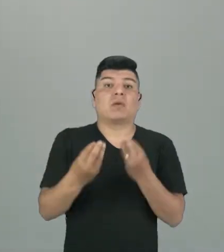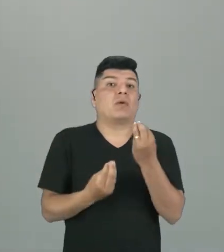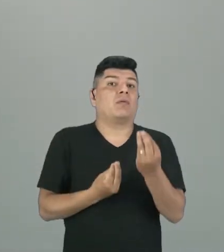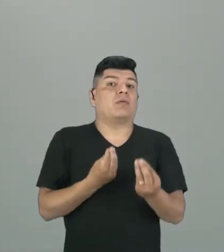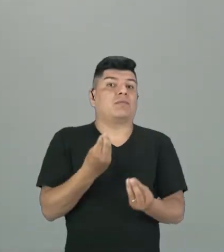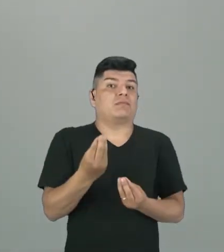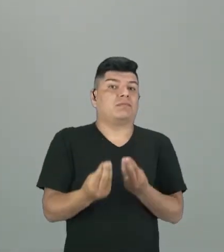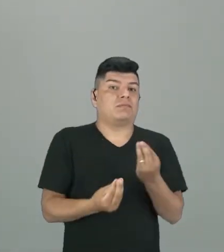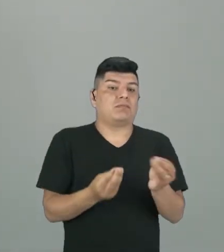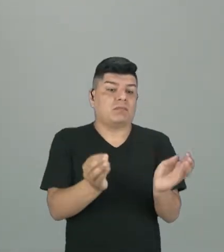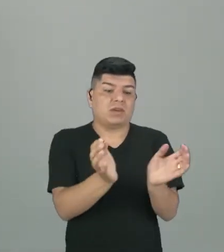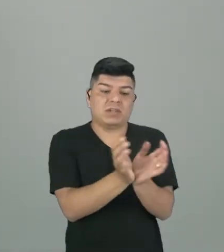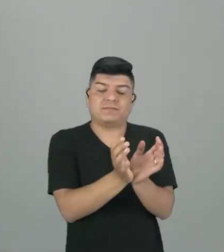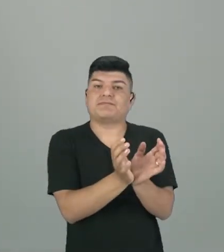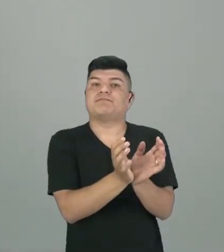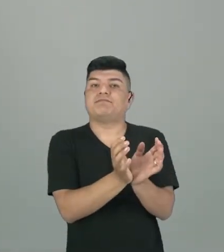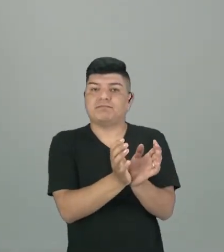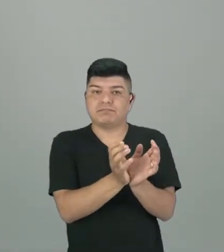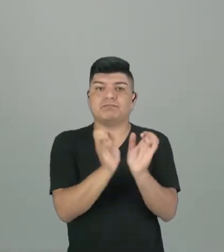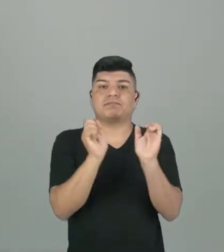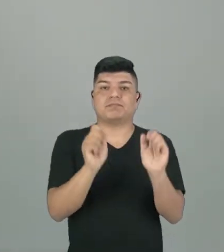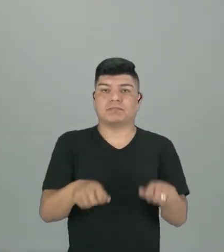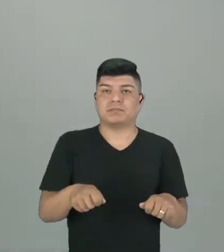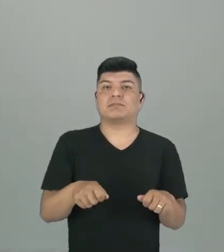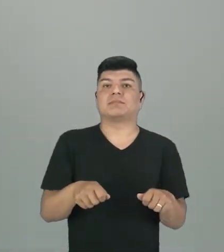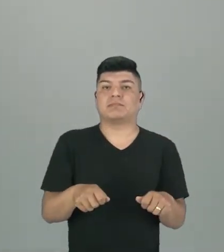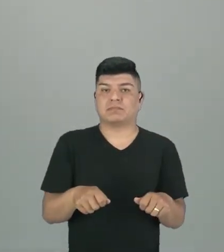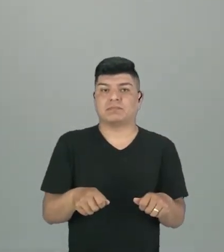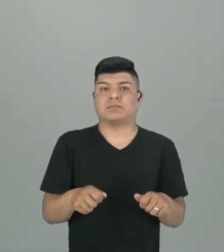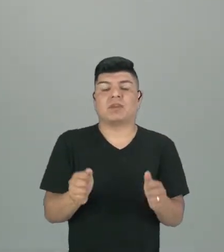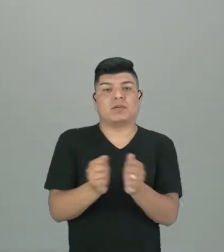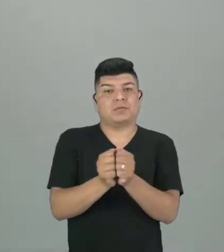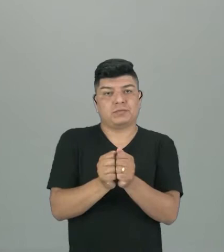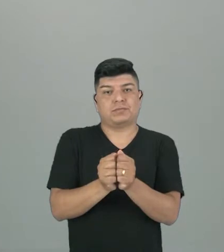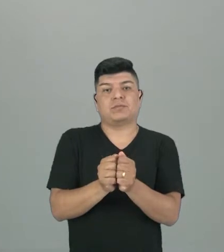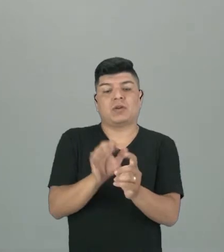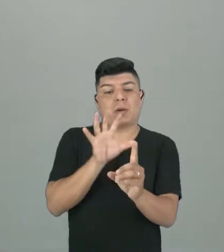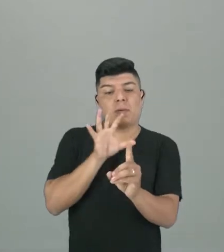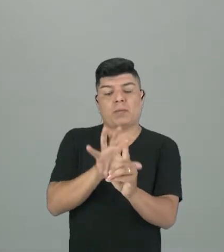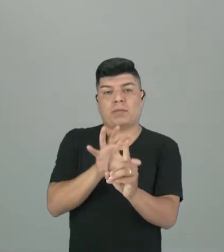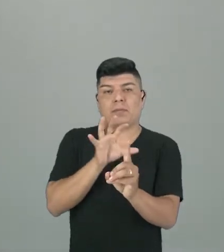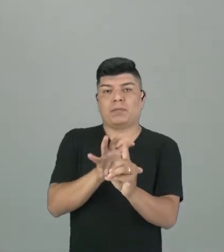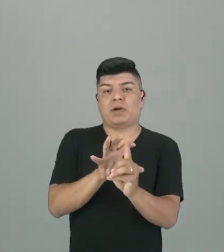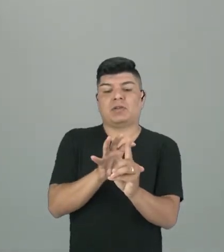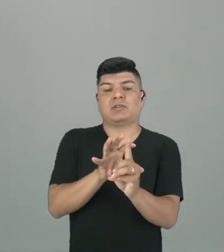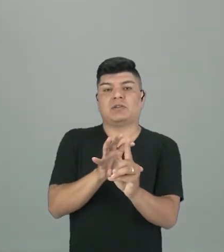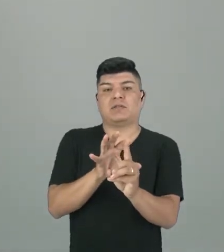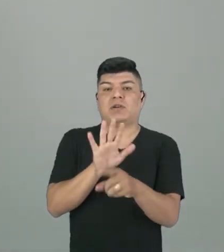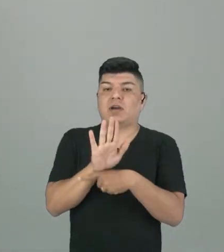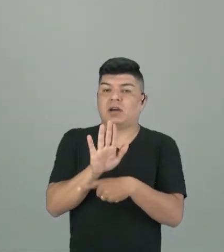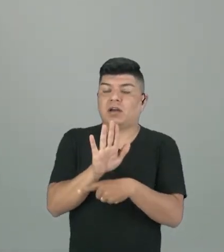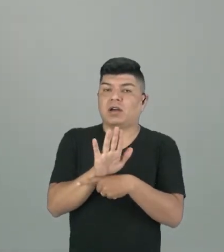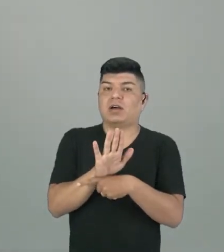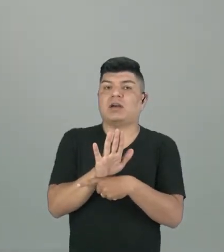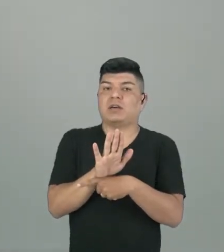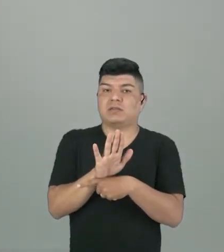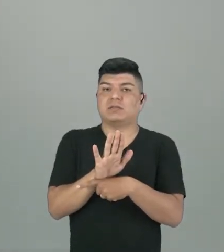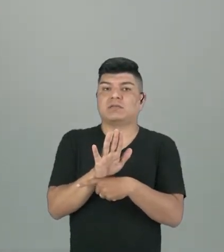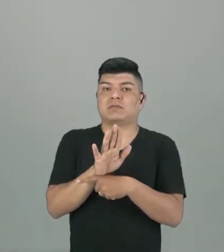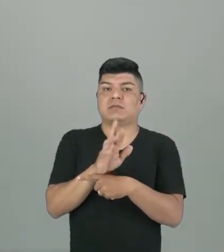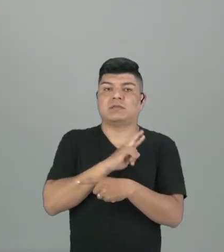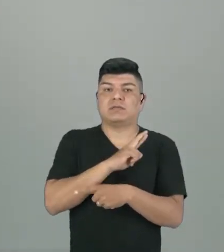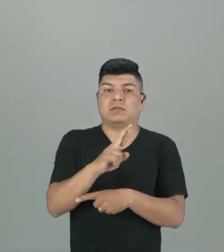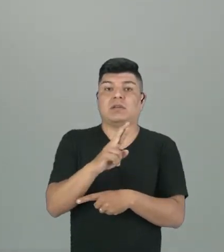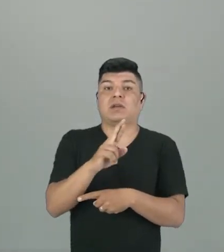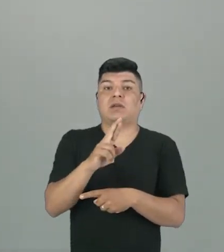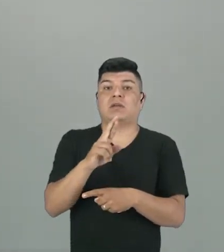em conjunto, elas podem juntas motivar isso, a contribuição das religiões